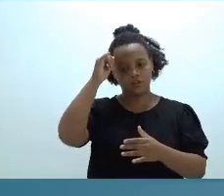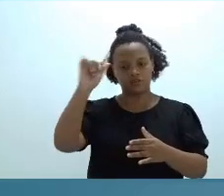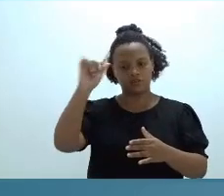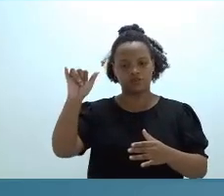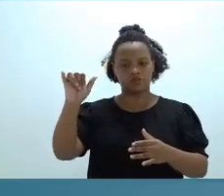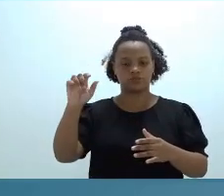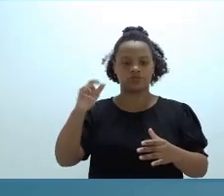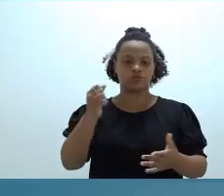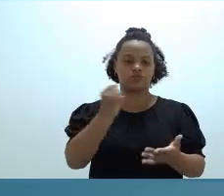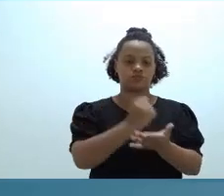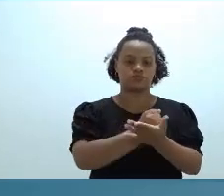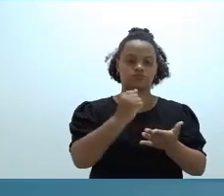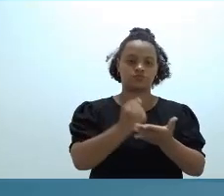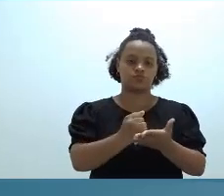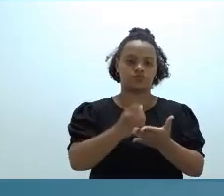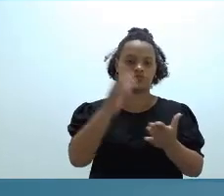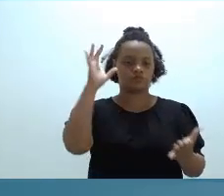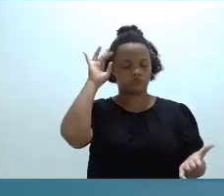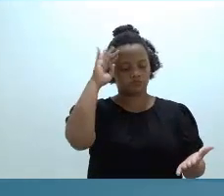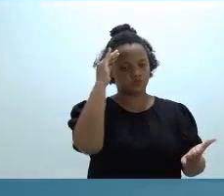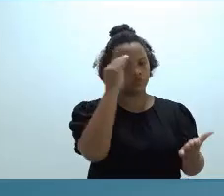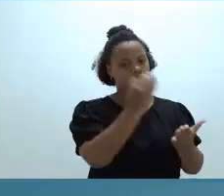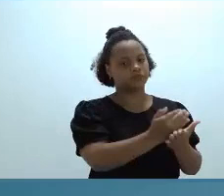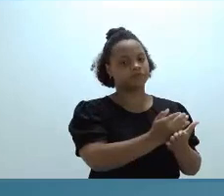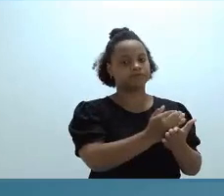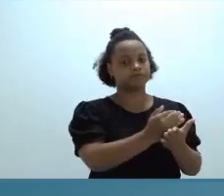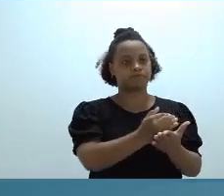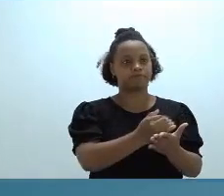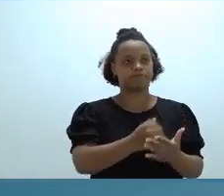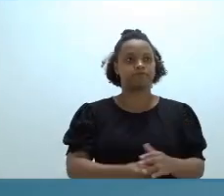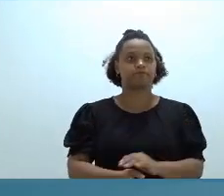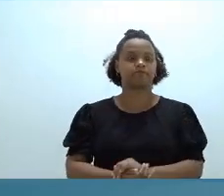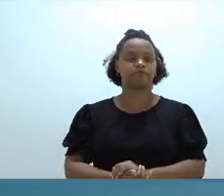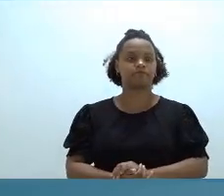novamente julgado e aplicado o entendimento acerca da